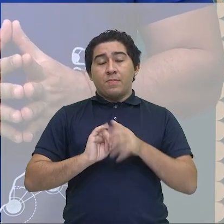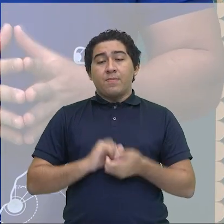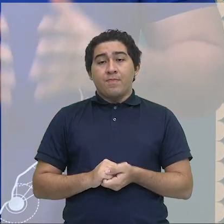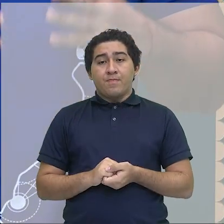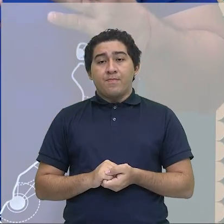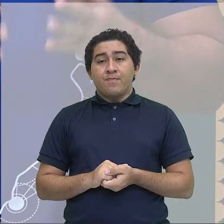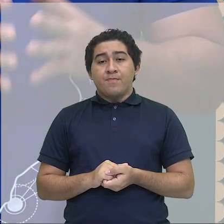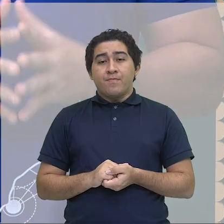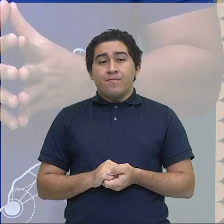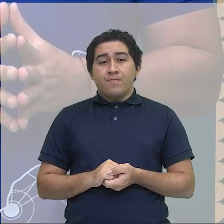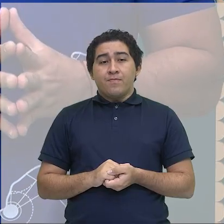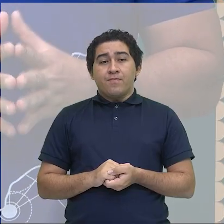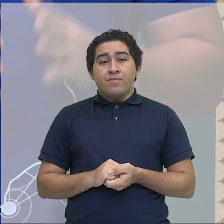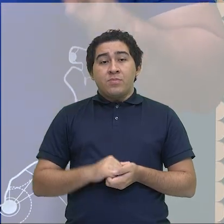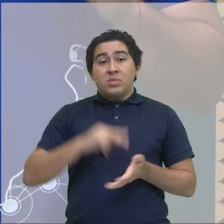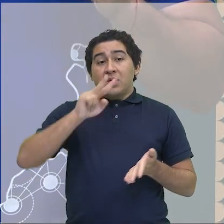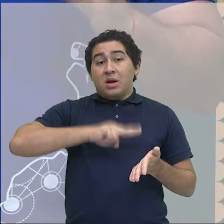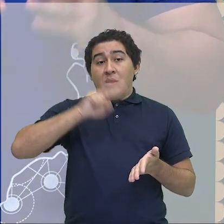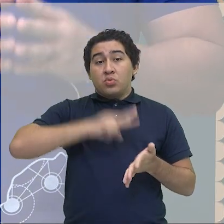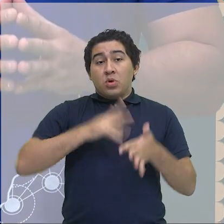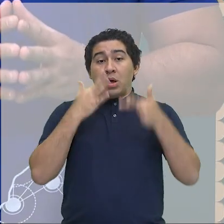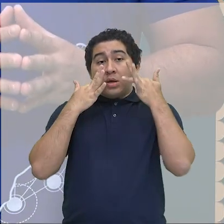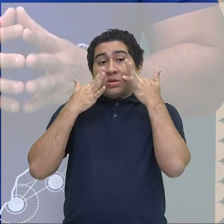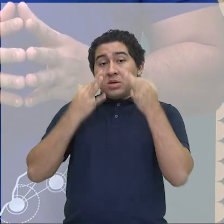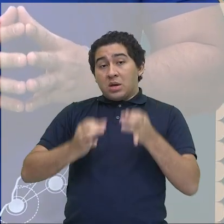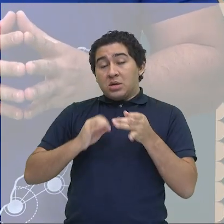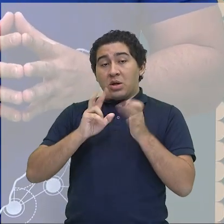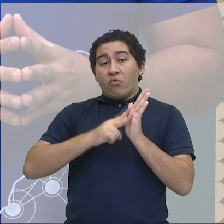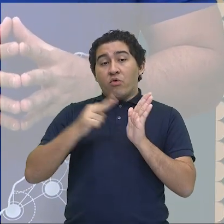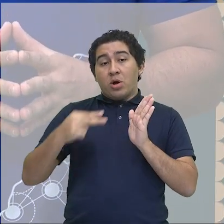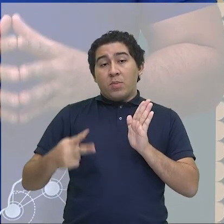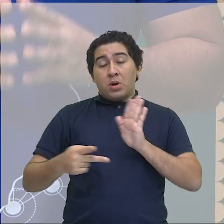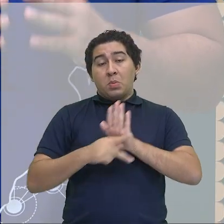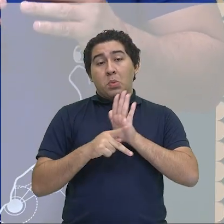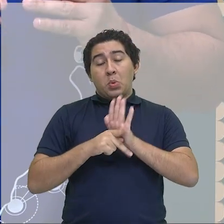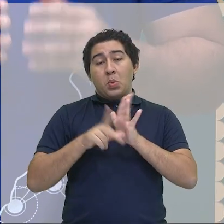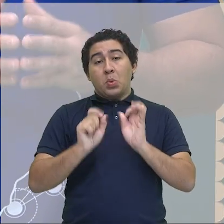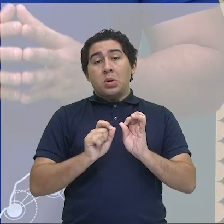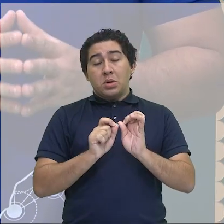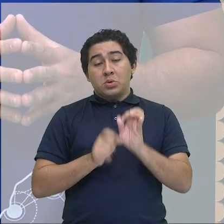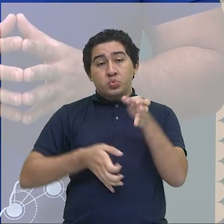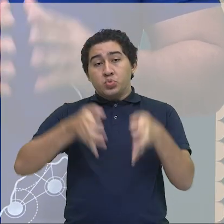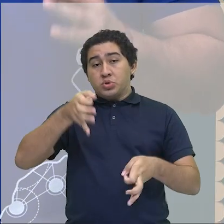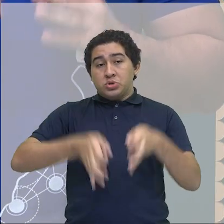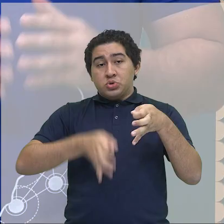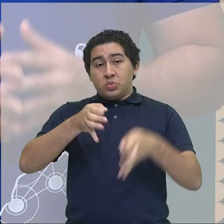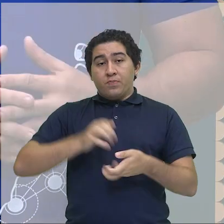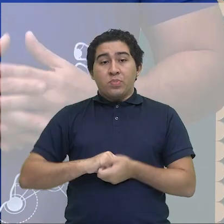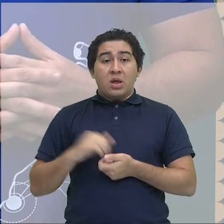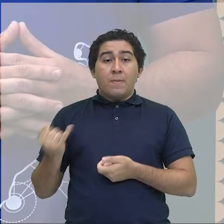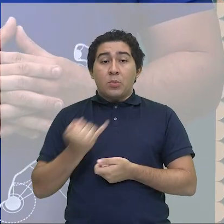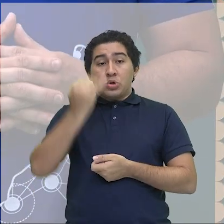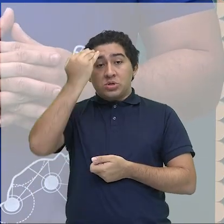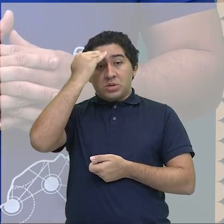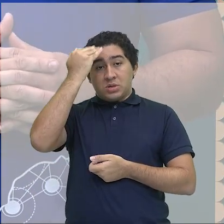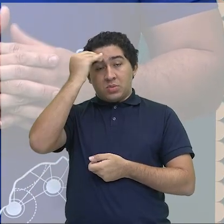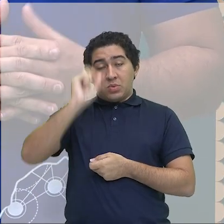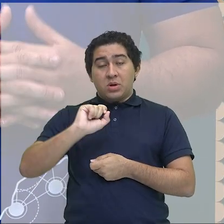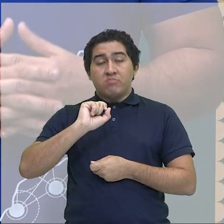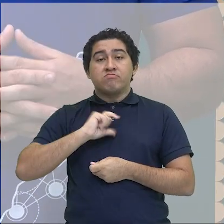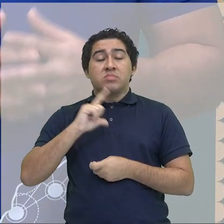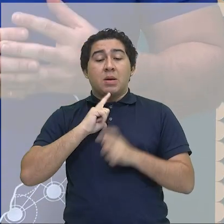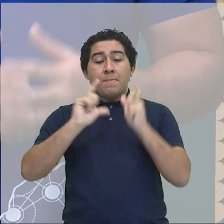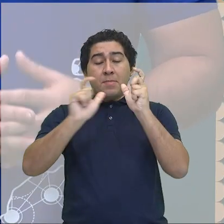comprehension. Leitura atenta ao vocabulário jurídico. É importante compreender os